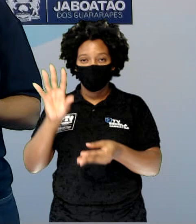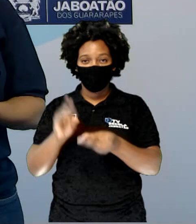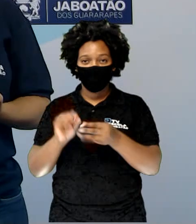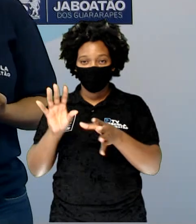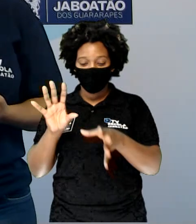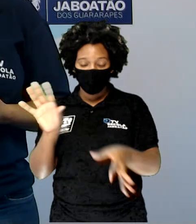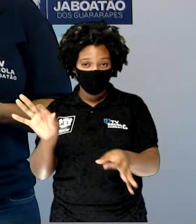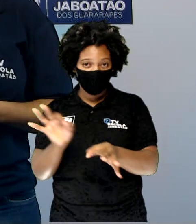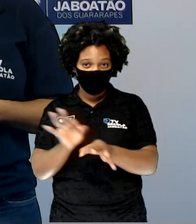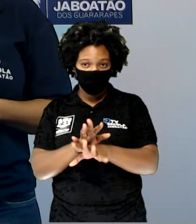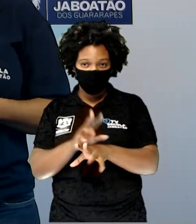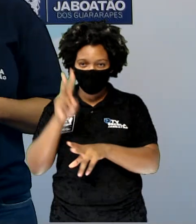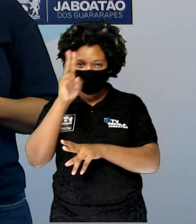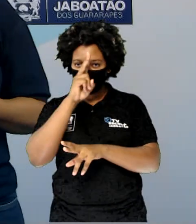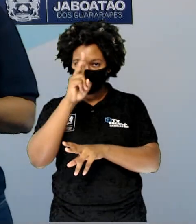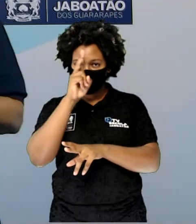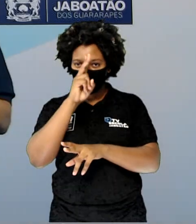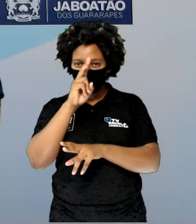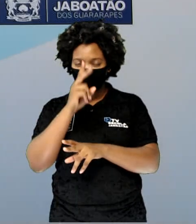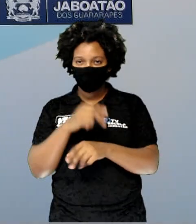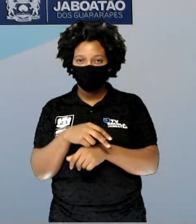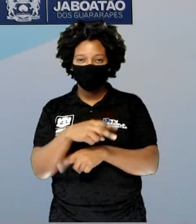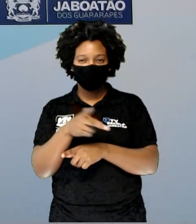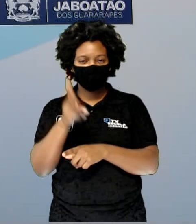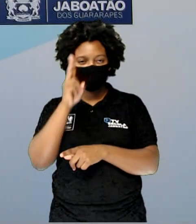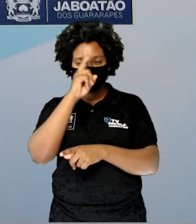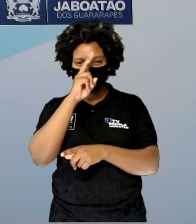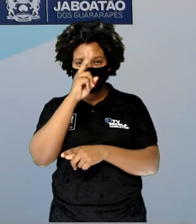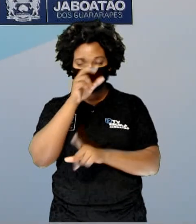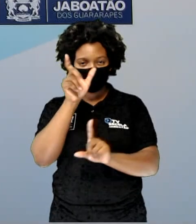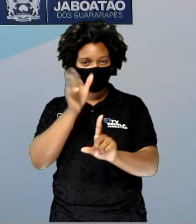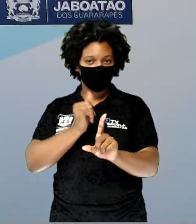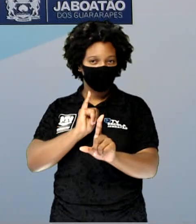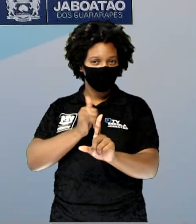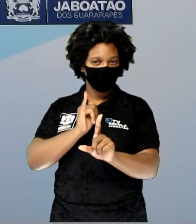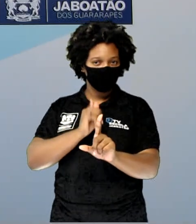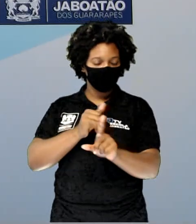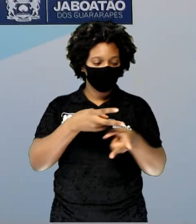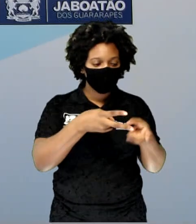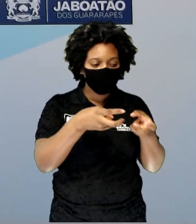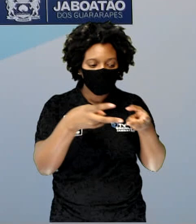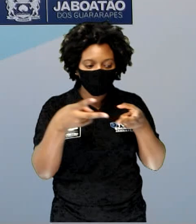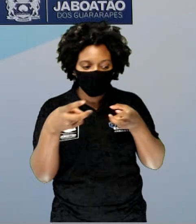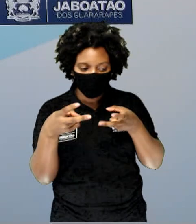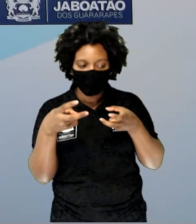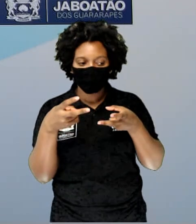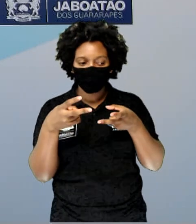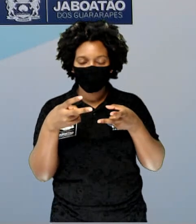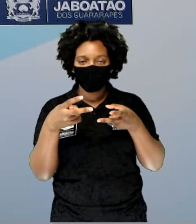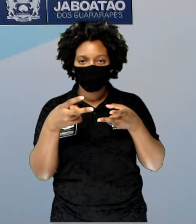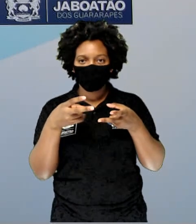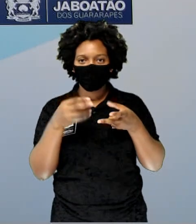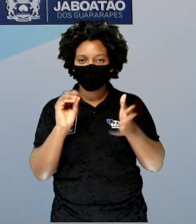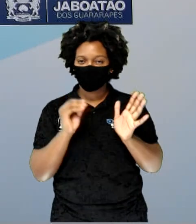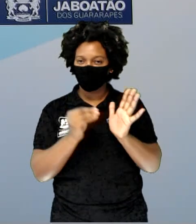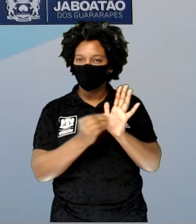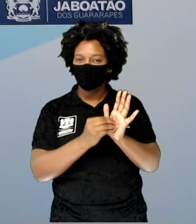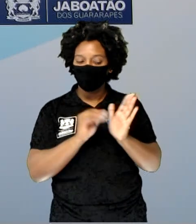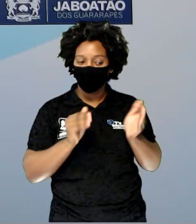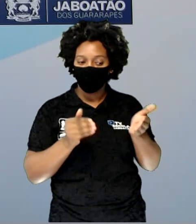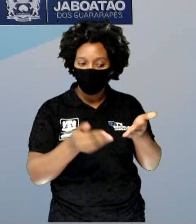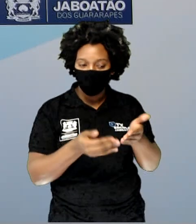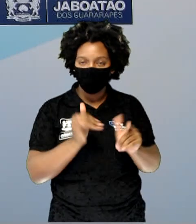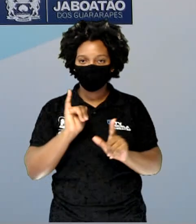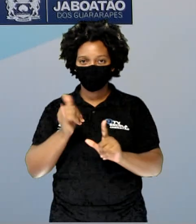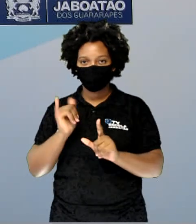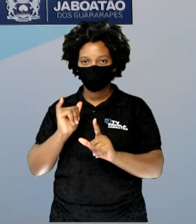da história. Lembre-se que o narrador é observador e mantenha este foco narrativo. Quer dizer que você